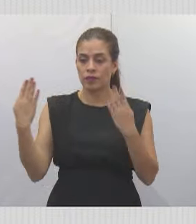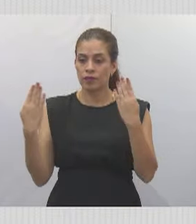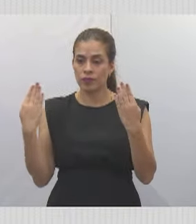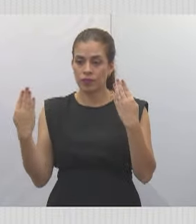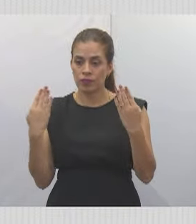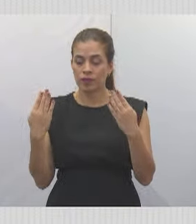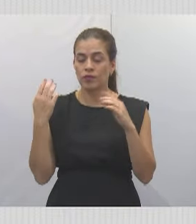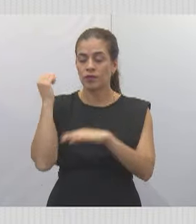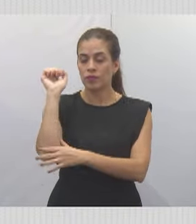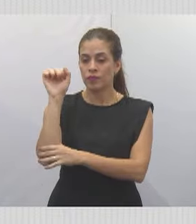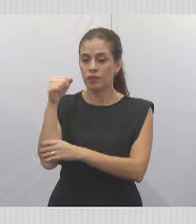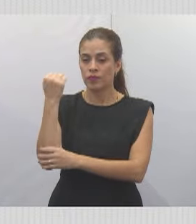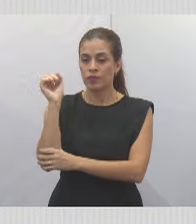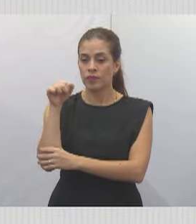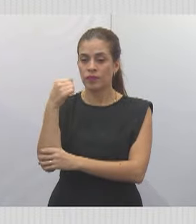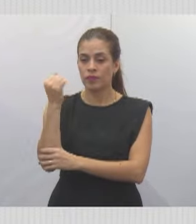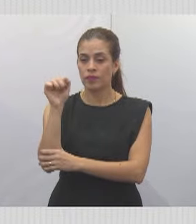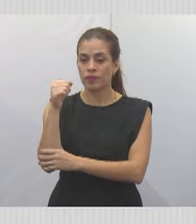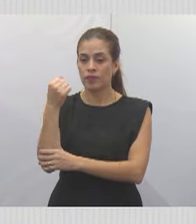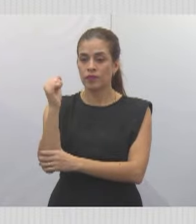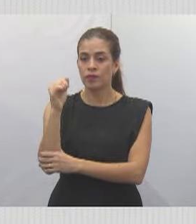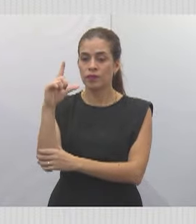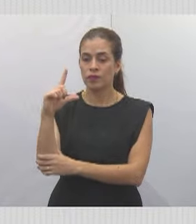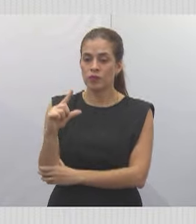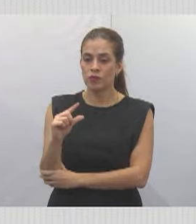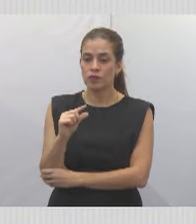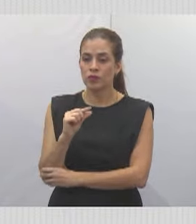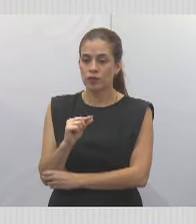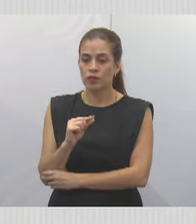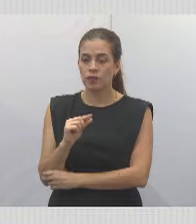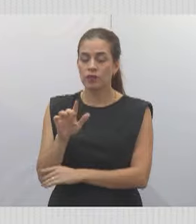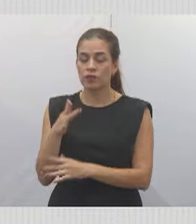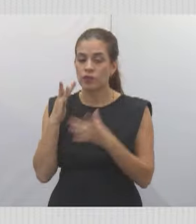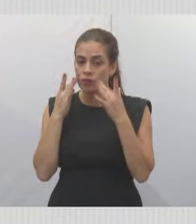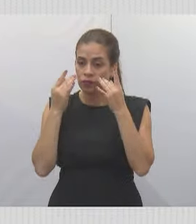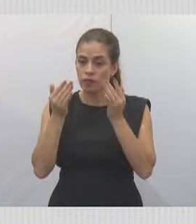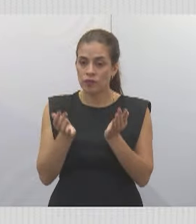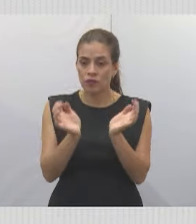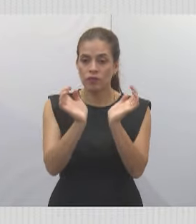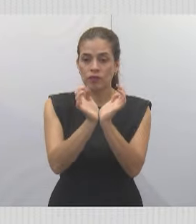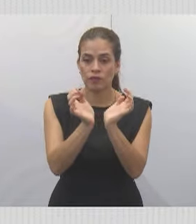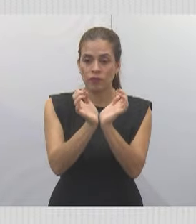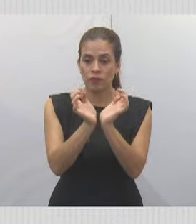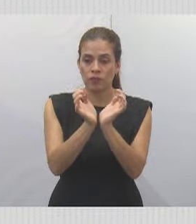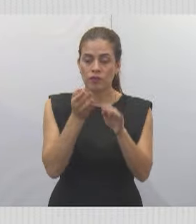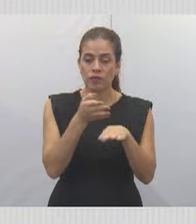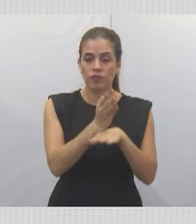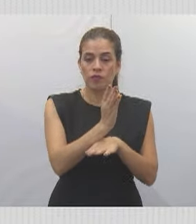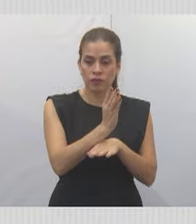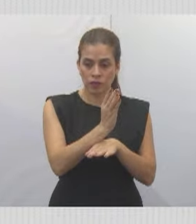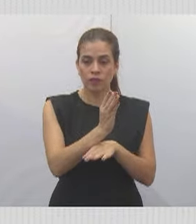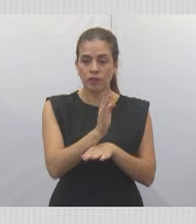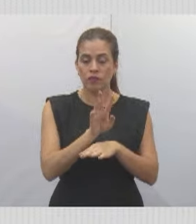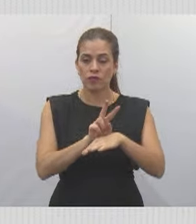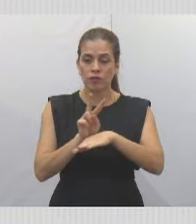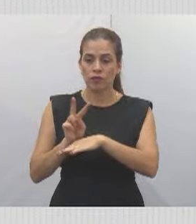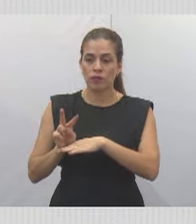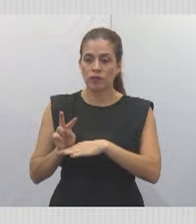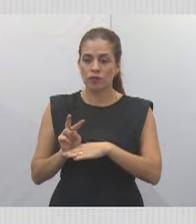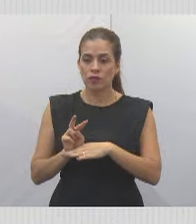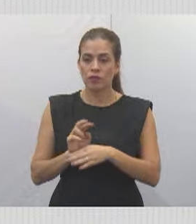psicologia, fisioterapia, cada vez menos a gente tem preconizado e dando mais atenção para aumentar o acesso e o cuidado na